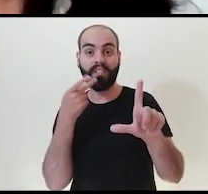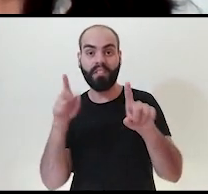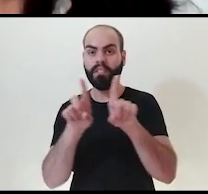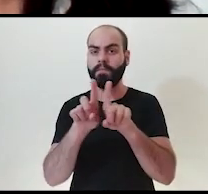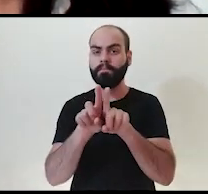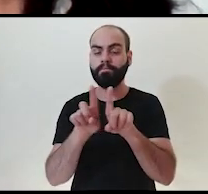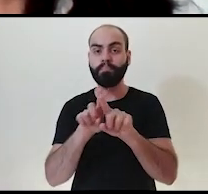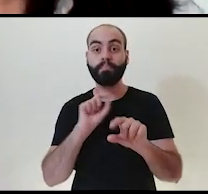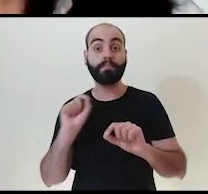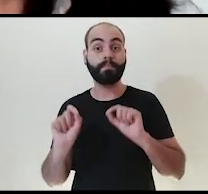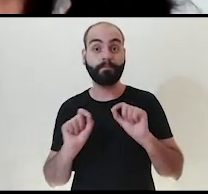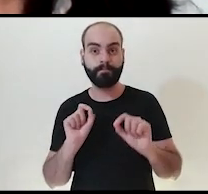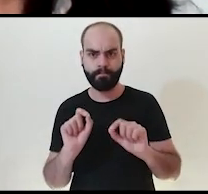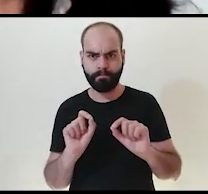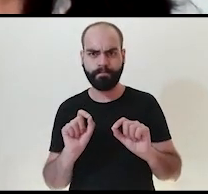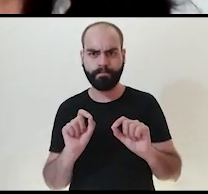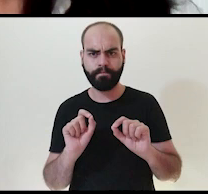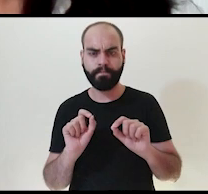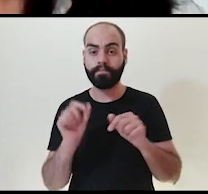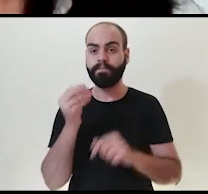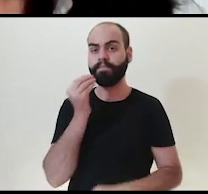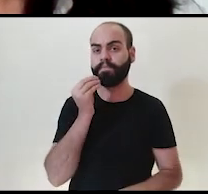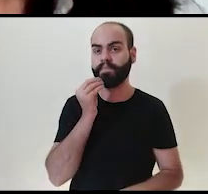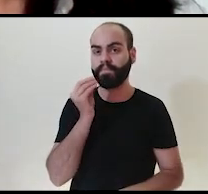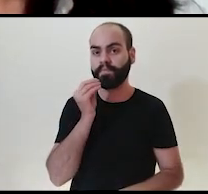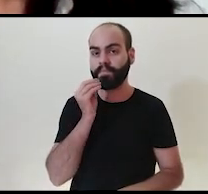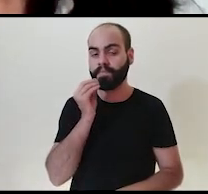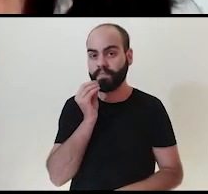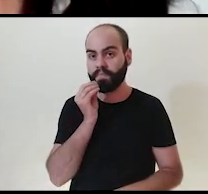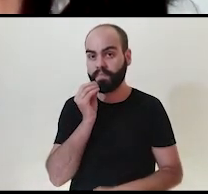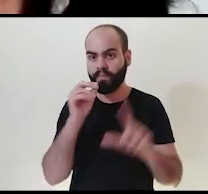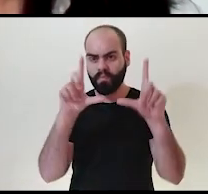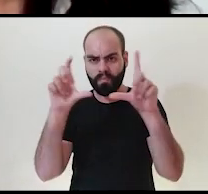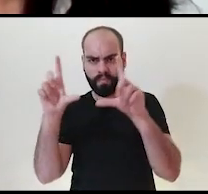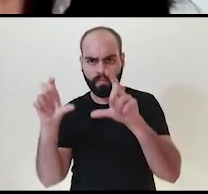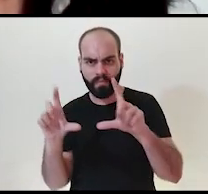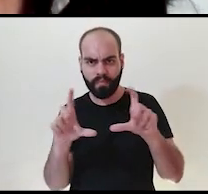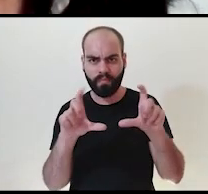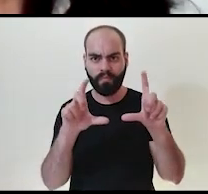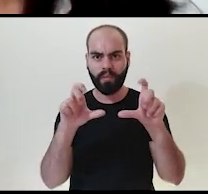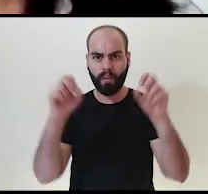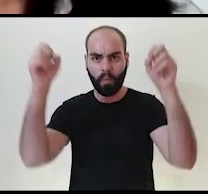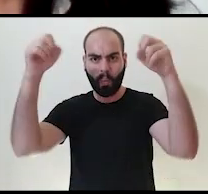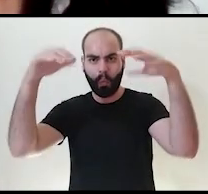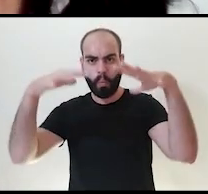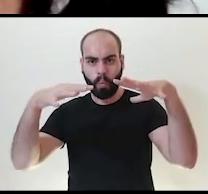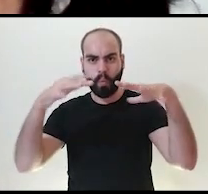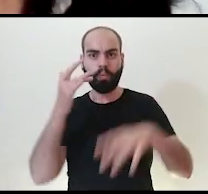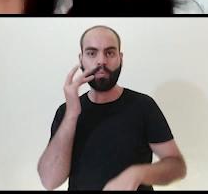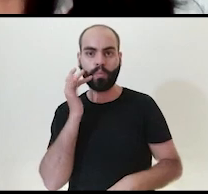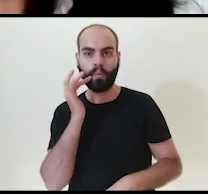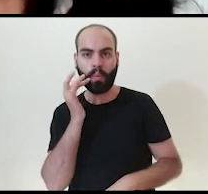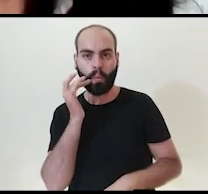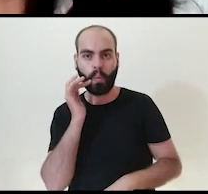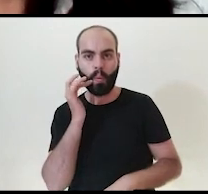né, que para a gente tentar fotografar na Golden Hour, né, que é a luz dourada, que é uma luz do